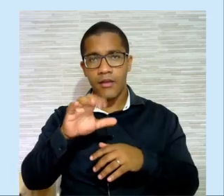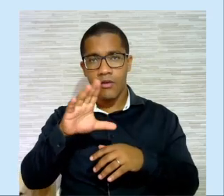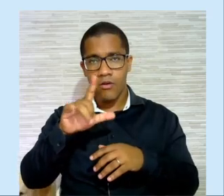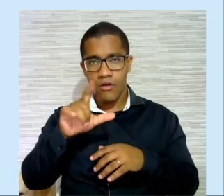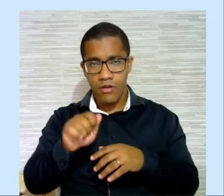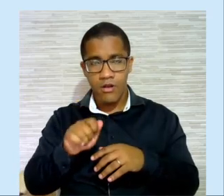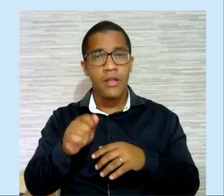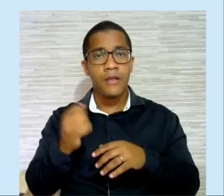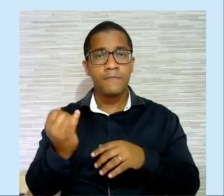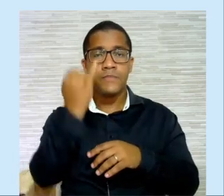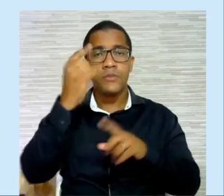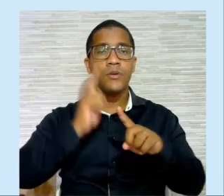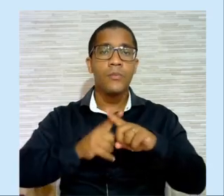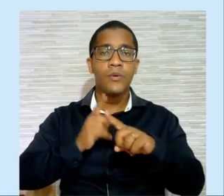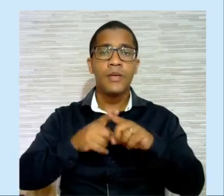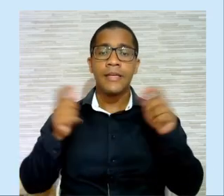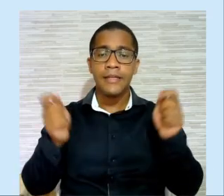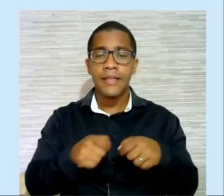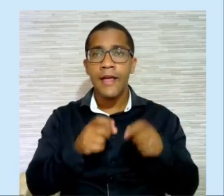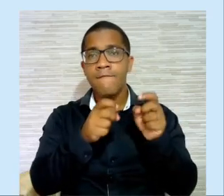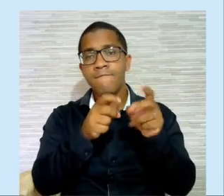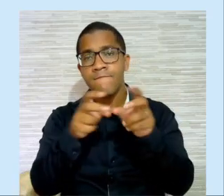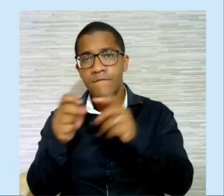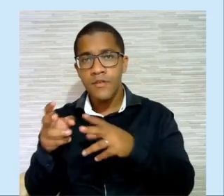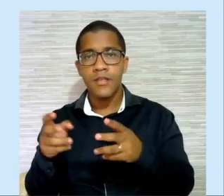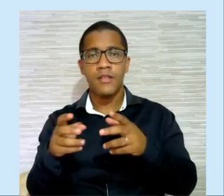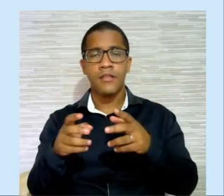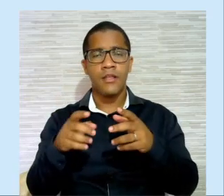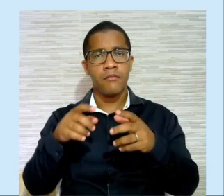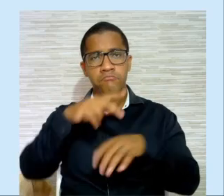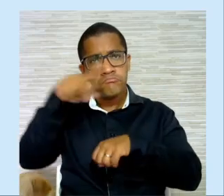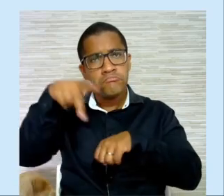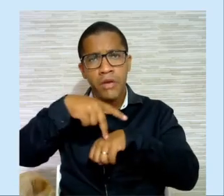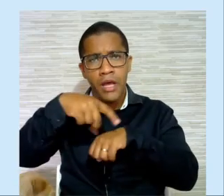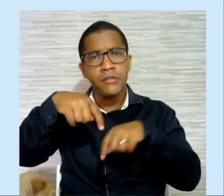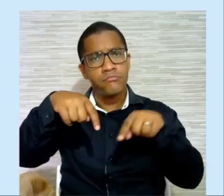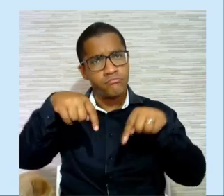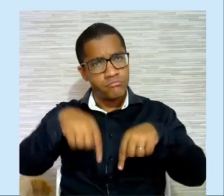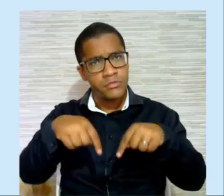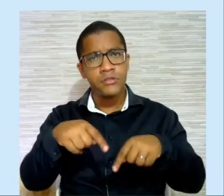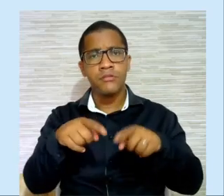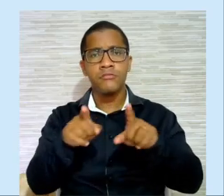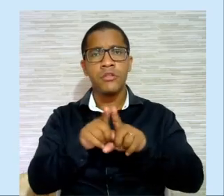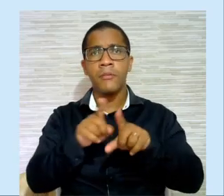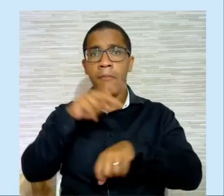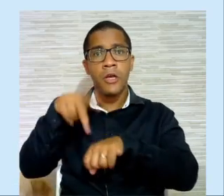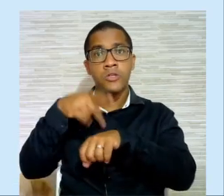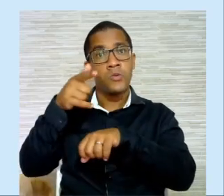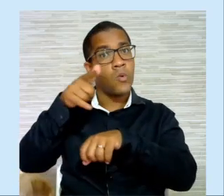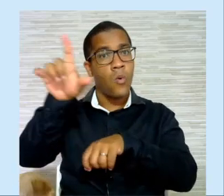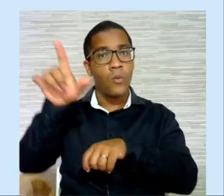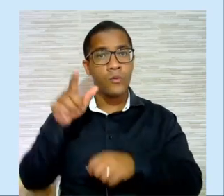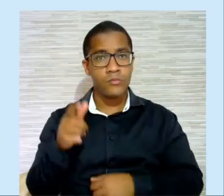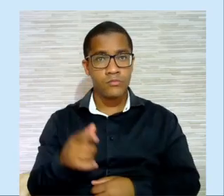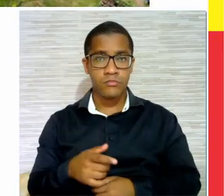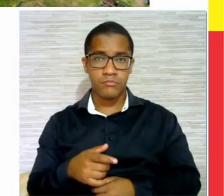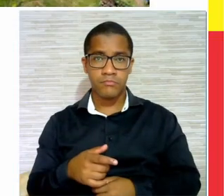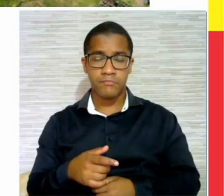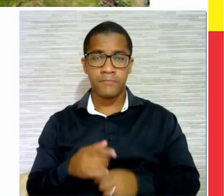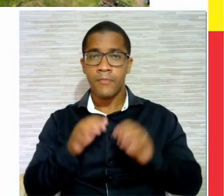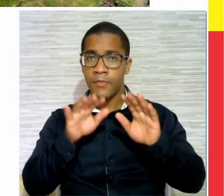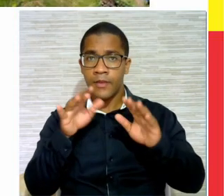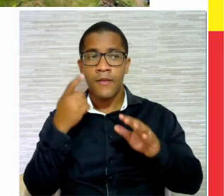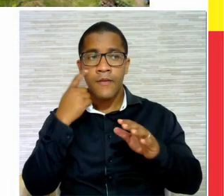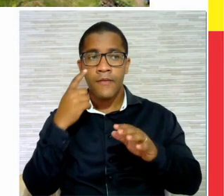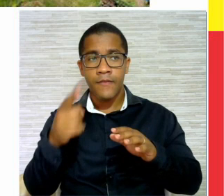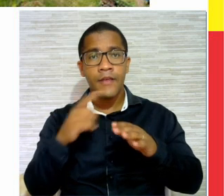produção, para a venda, para o comércio de produtos dentro e fora do país. A gente vai ver um pouquinho sobre isso. Observa na tela, gente.